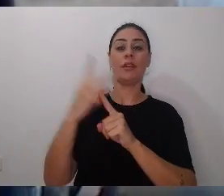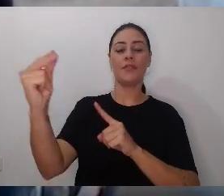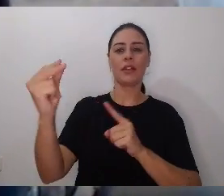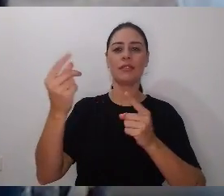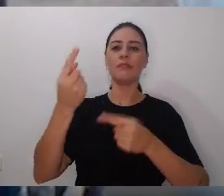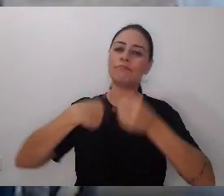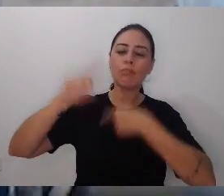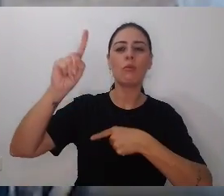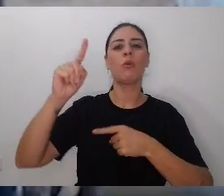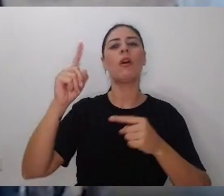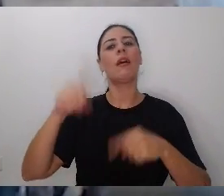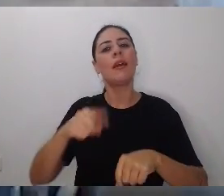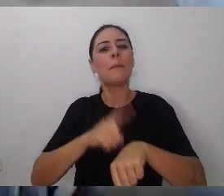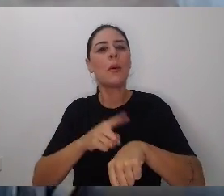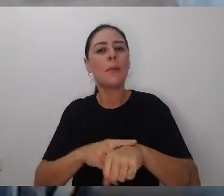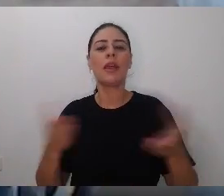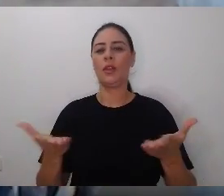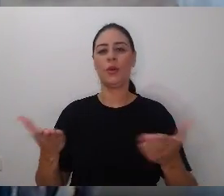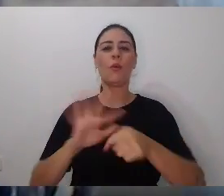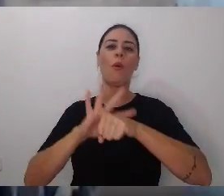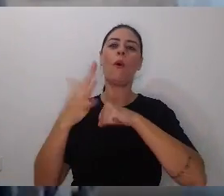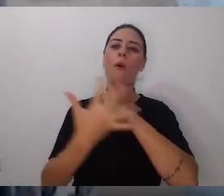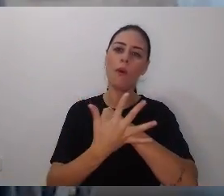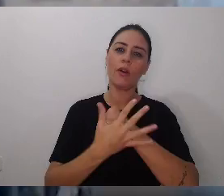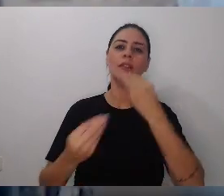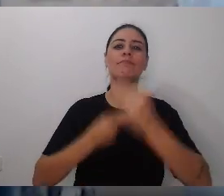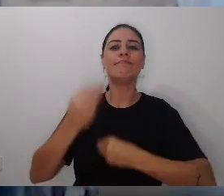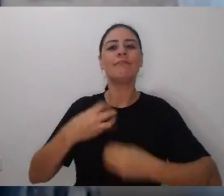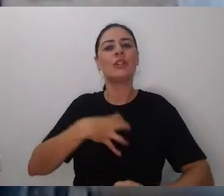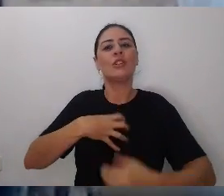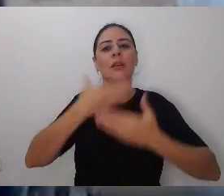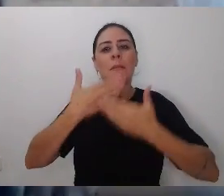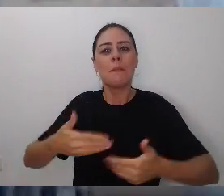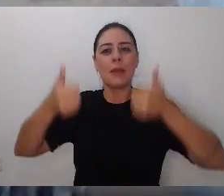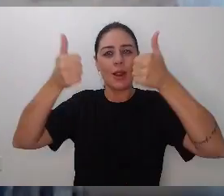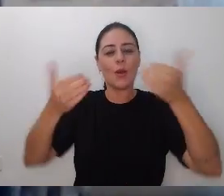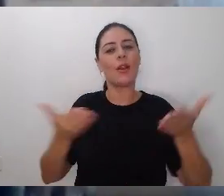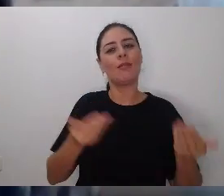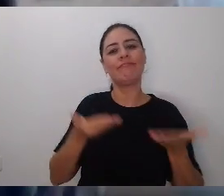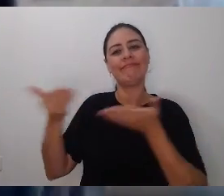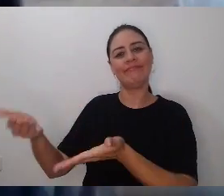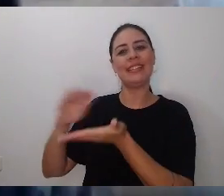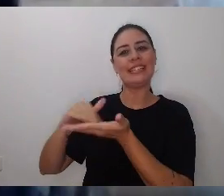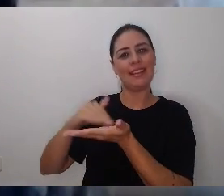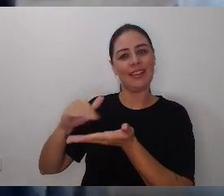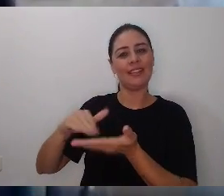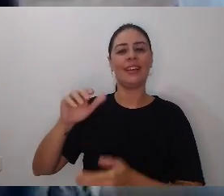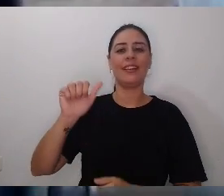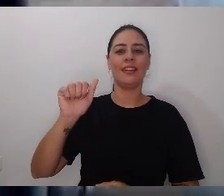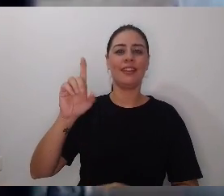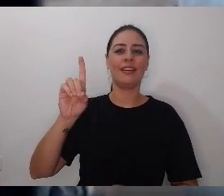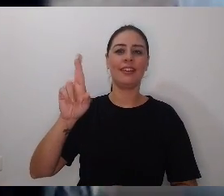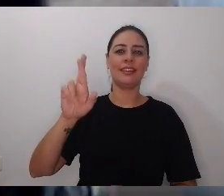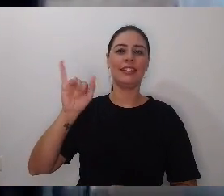nós possamos superar esse momento da melhor forma possível, né, superar esse momento de pandemia da melhor forma possível. E passo a